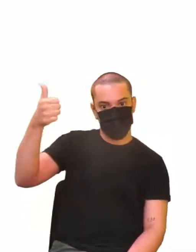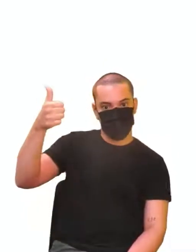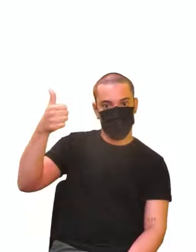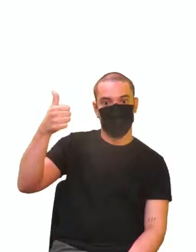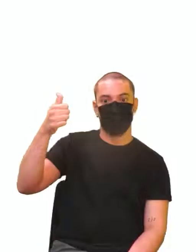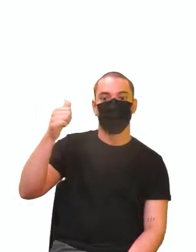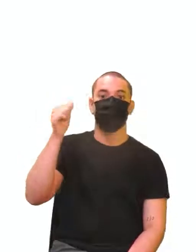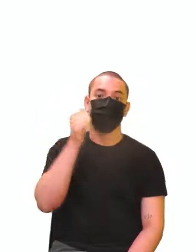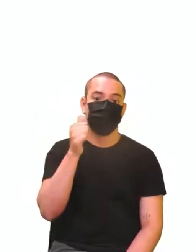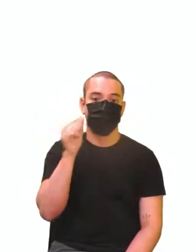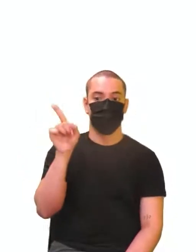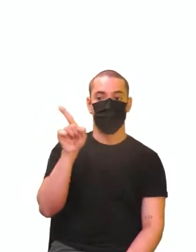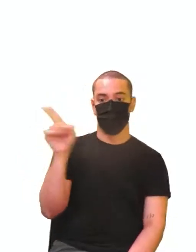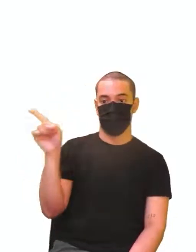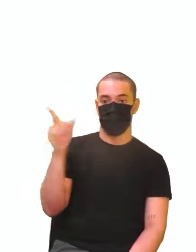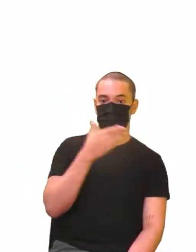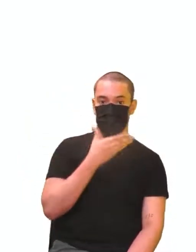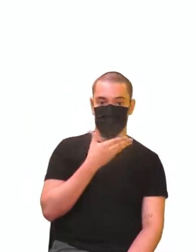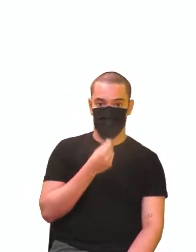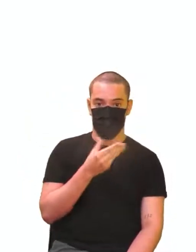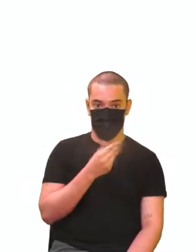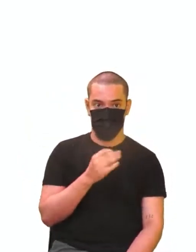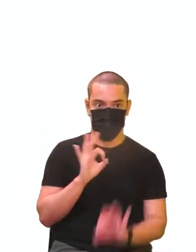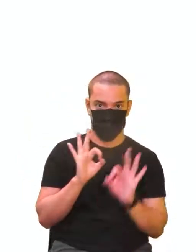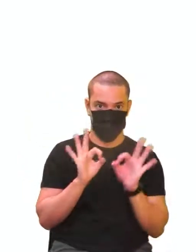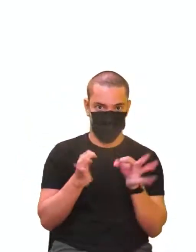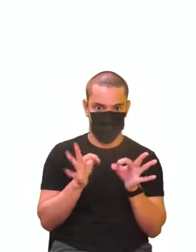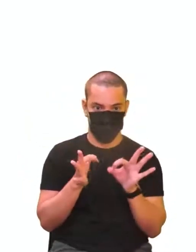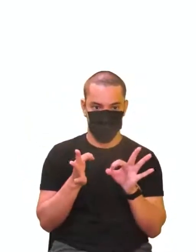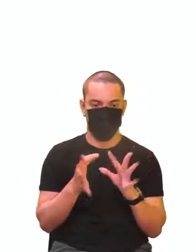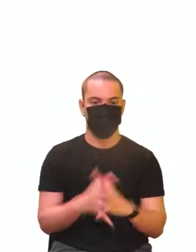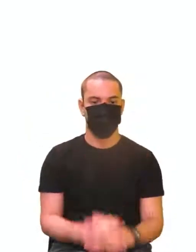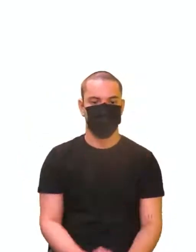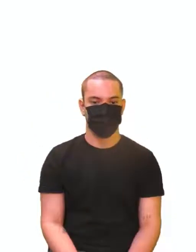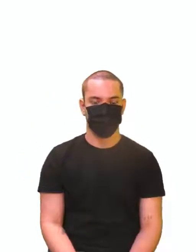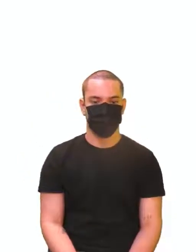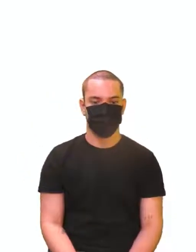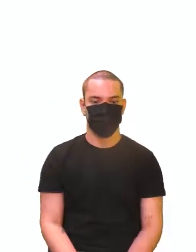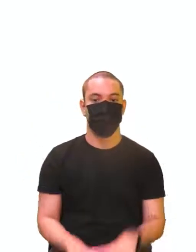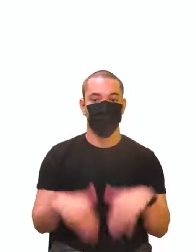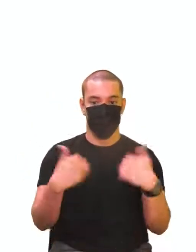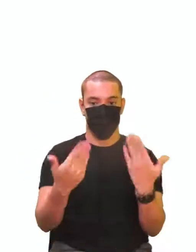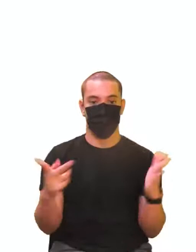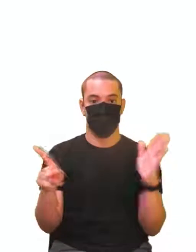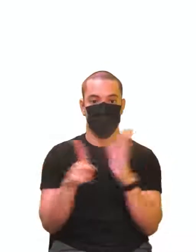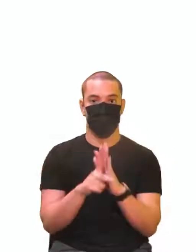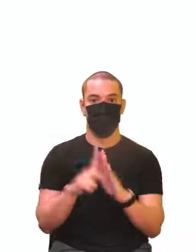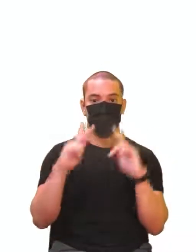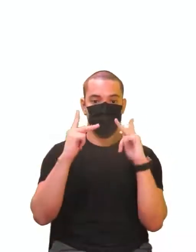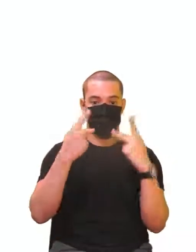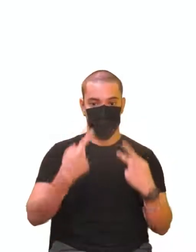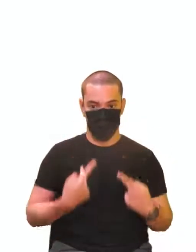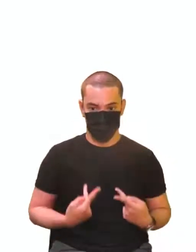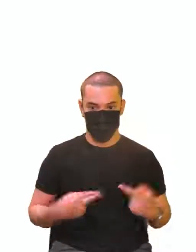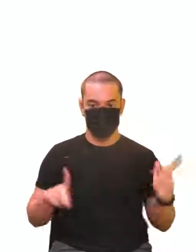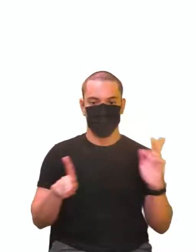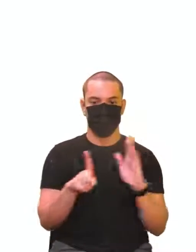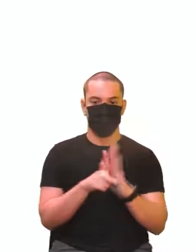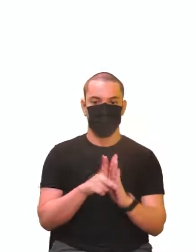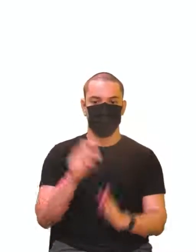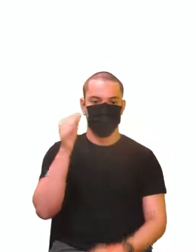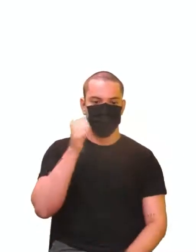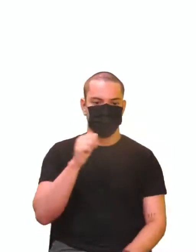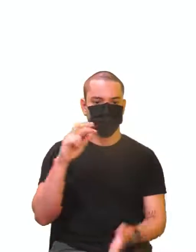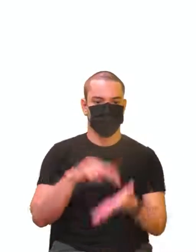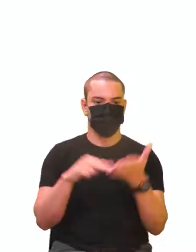XX, heterogaméticos XY. Logo, na espécie humana, o sexo